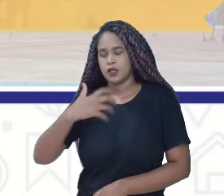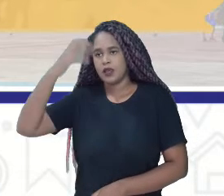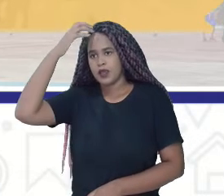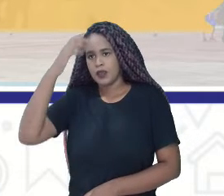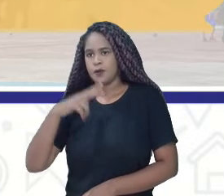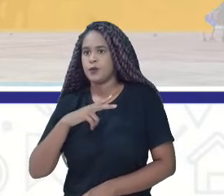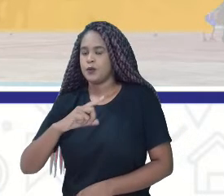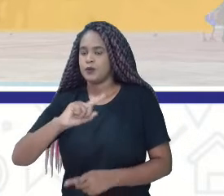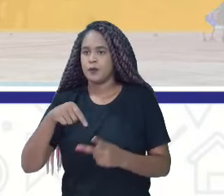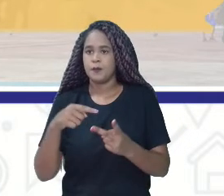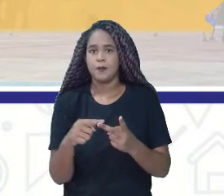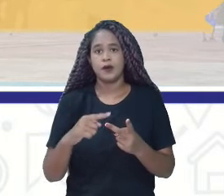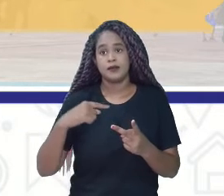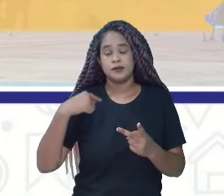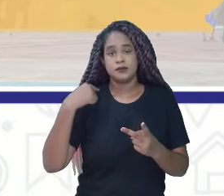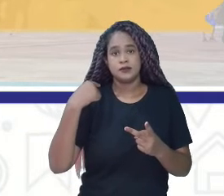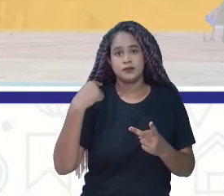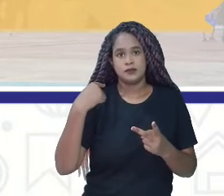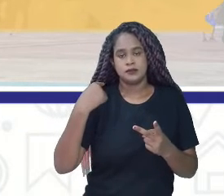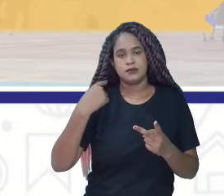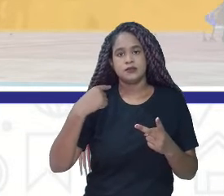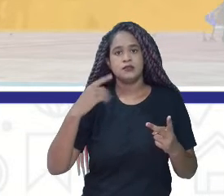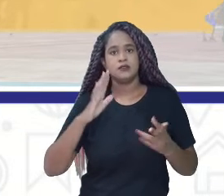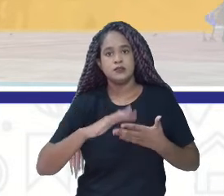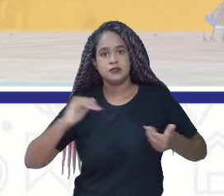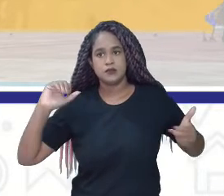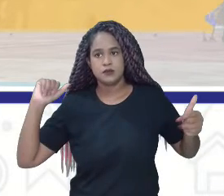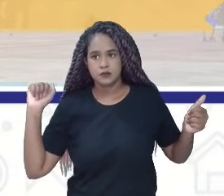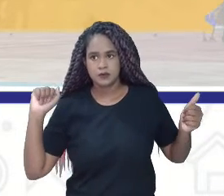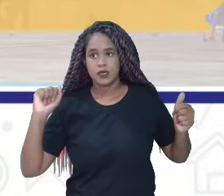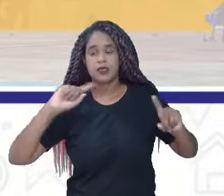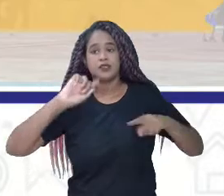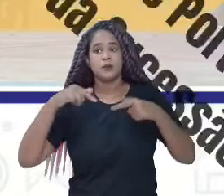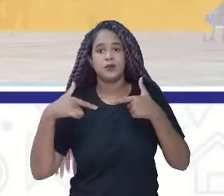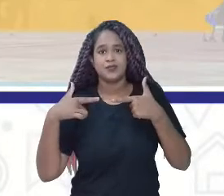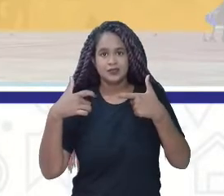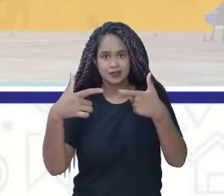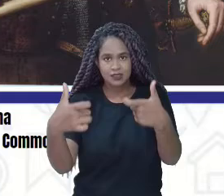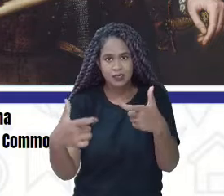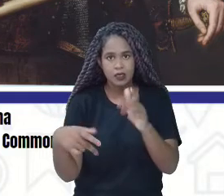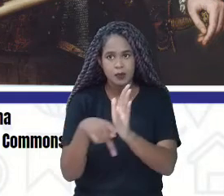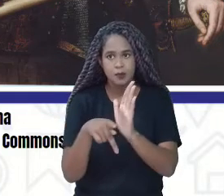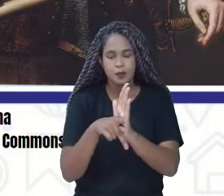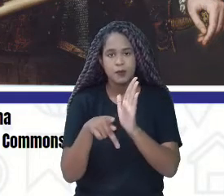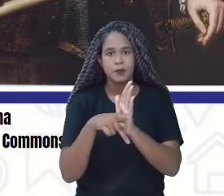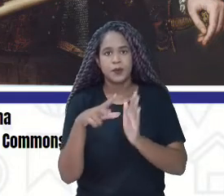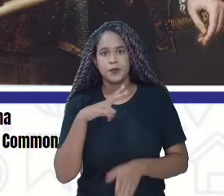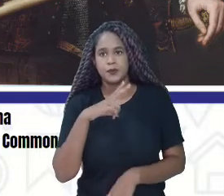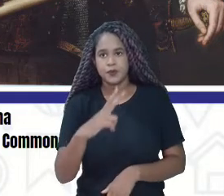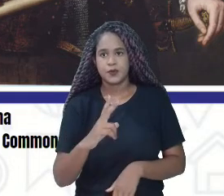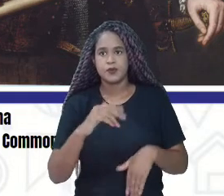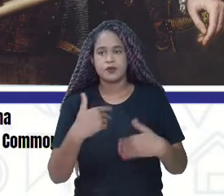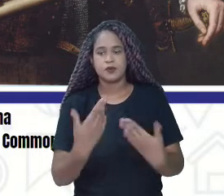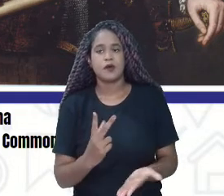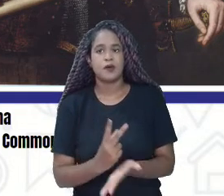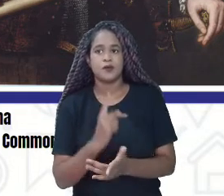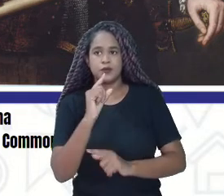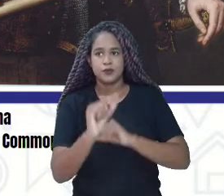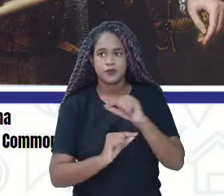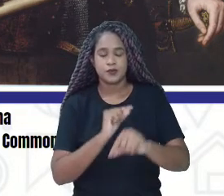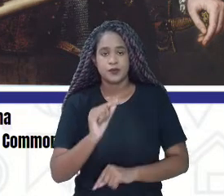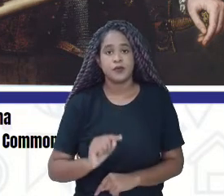e Espanha após a Guerra de Sucessão Portuguesa. O que é que vai acontecer? A gente tem, né, que